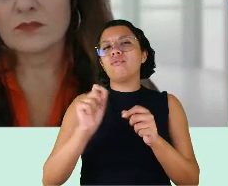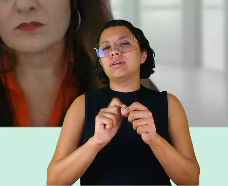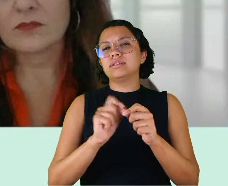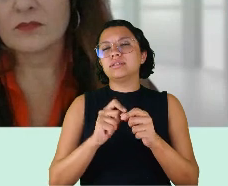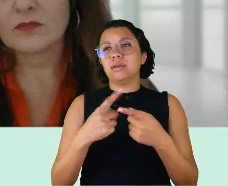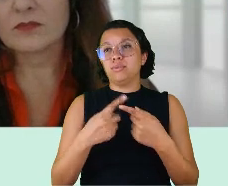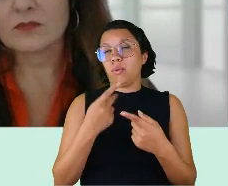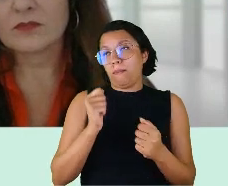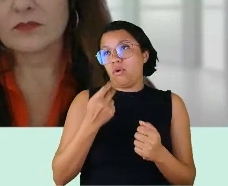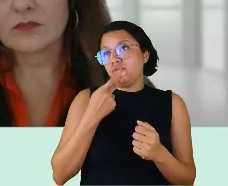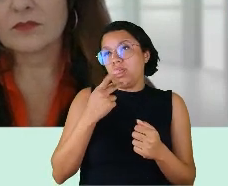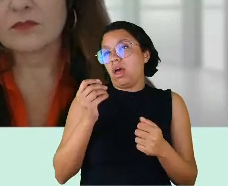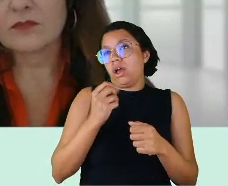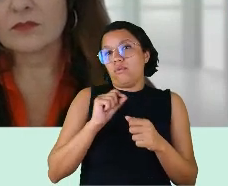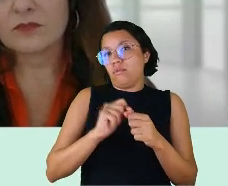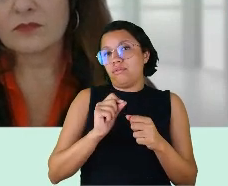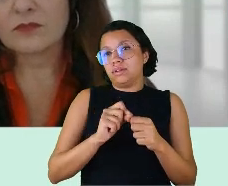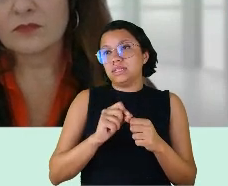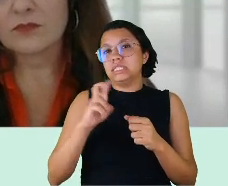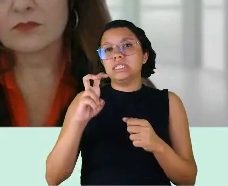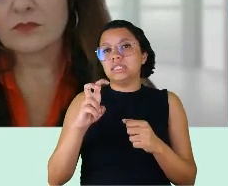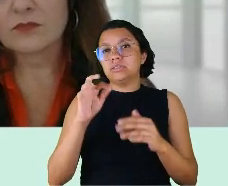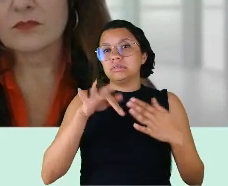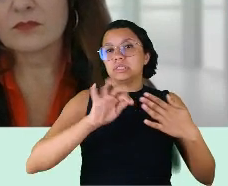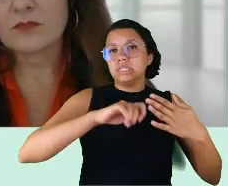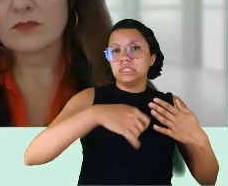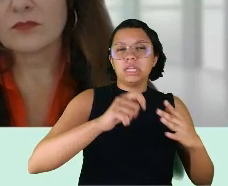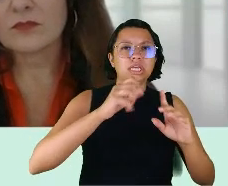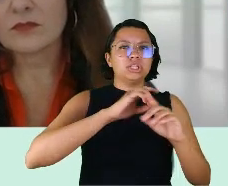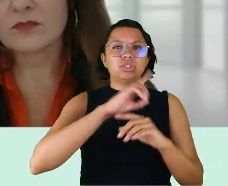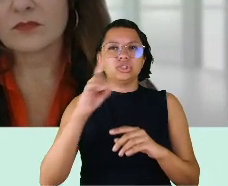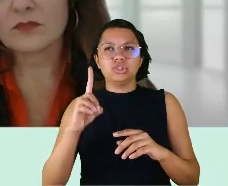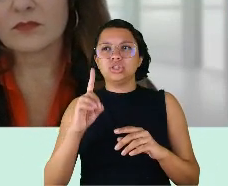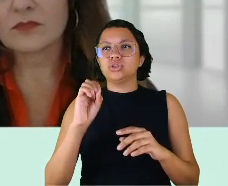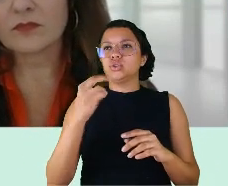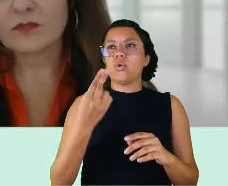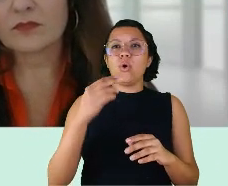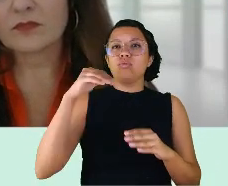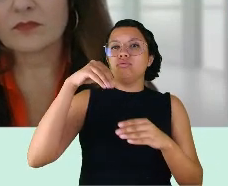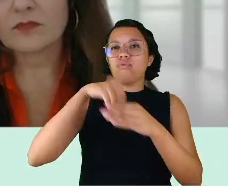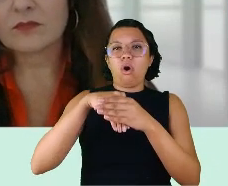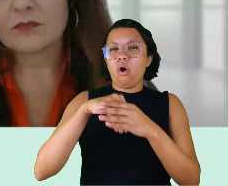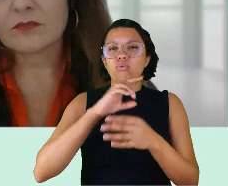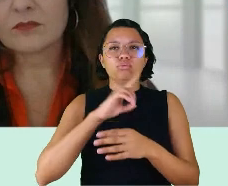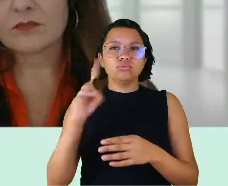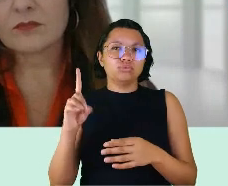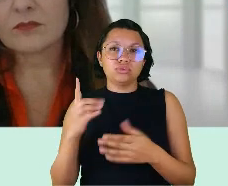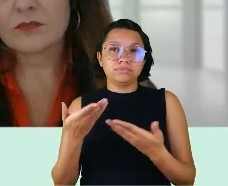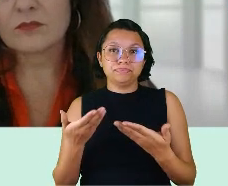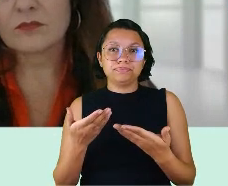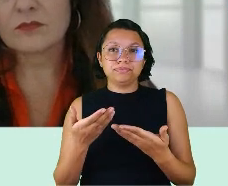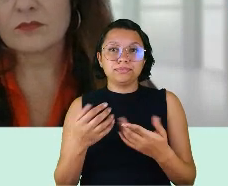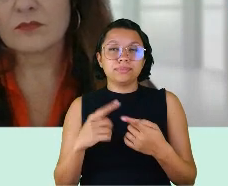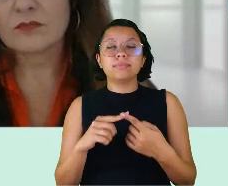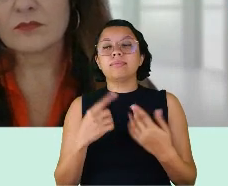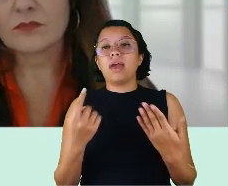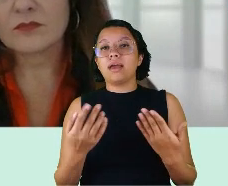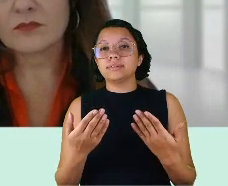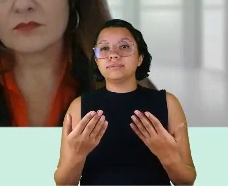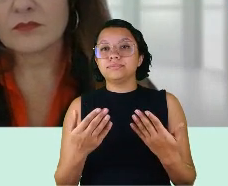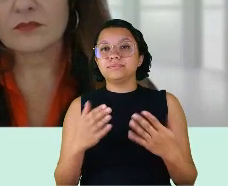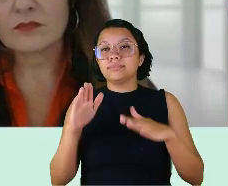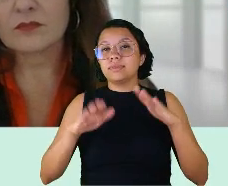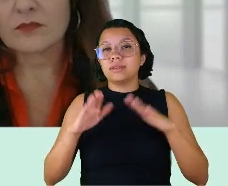porque eu posso falar que eu vou fazer 5 sentenças por dia, ou 5 votos do tribunal por dia, só que